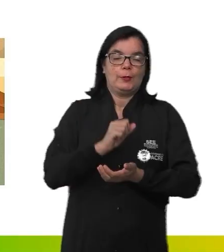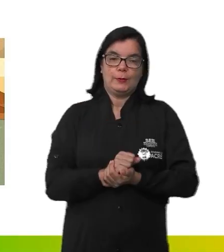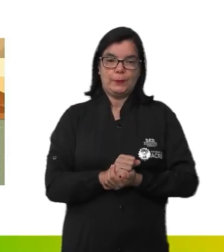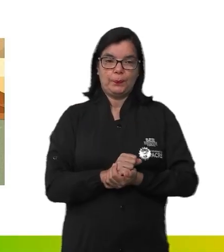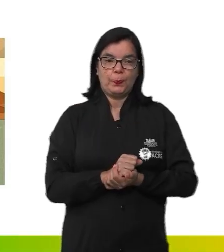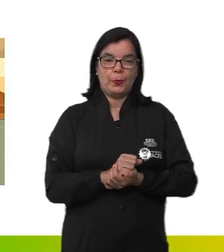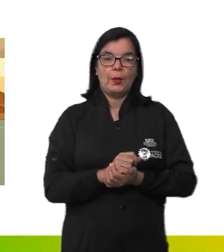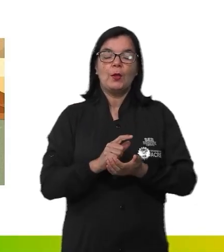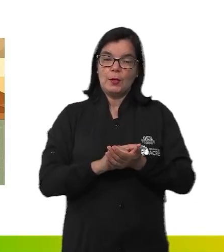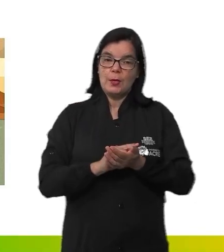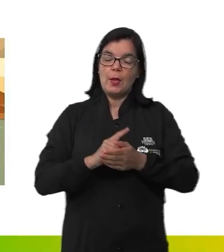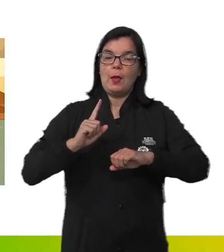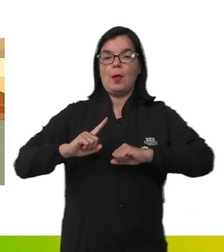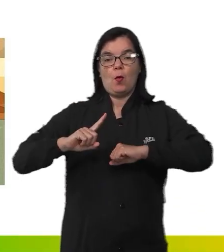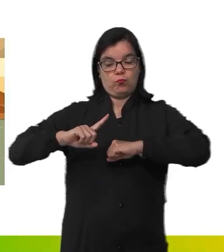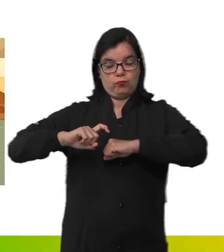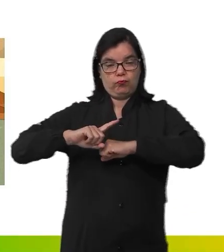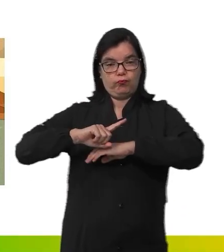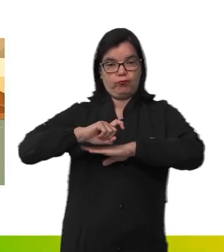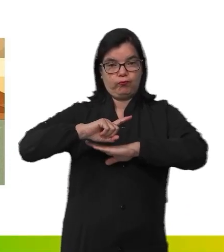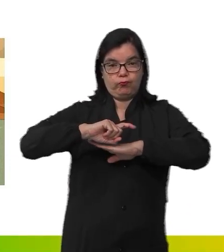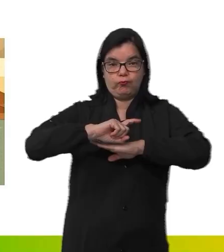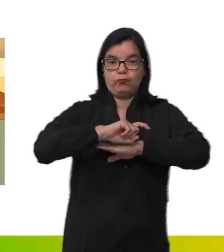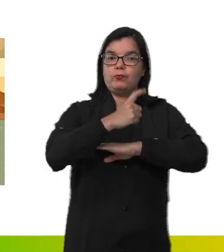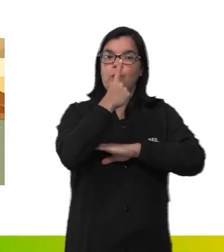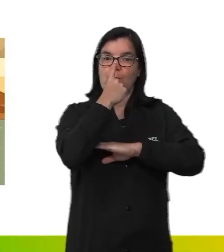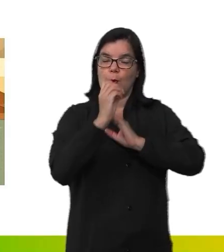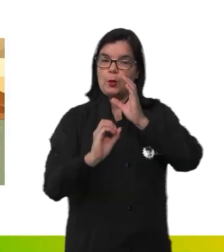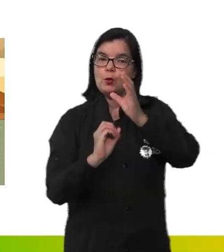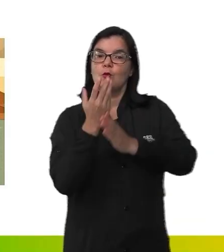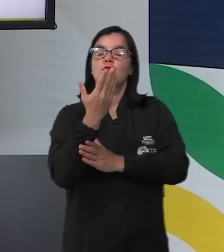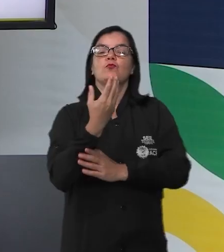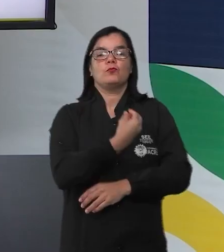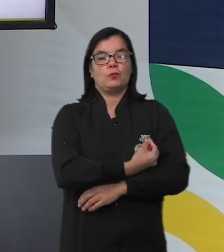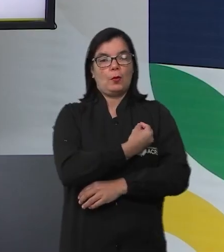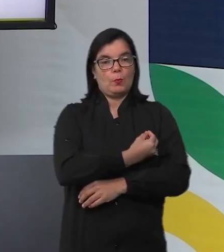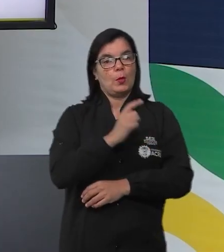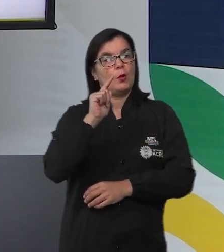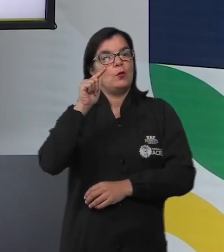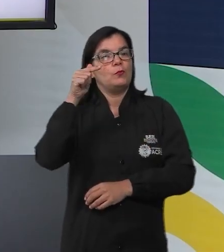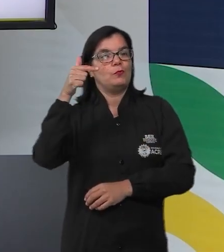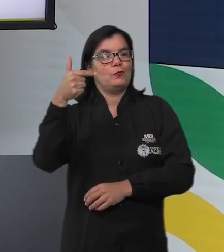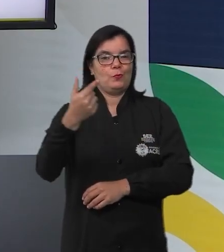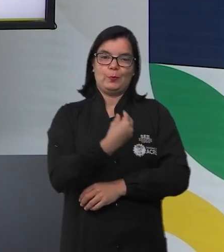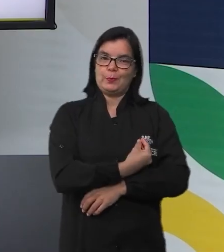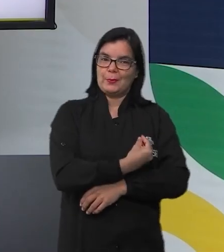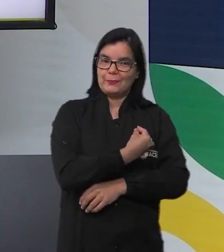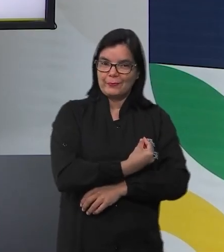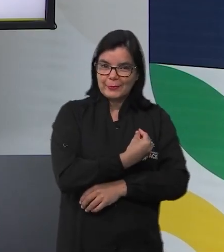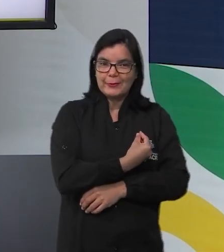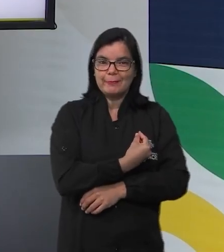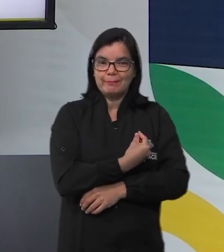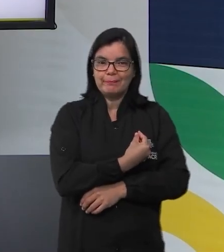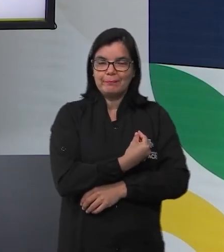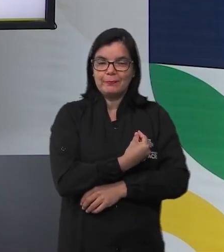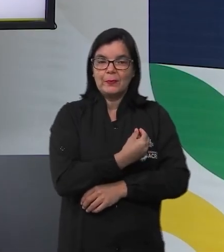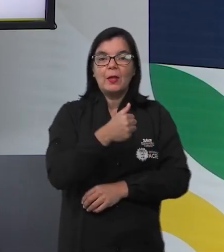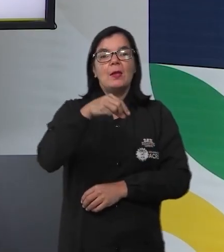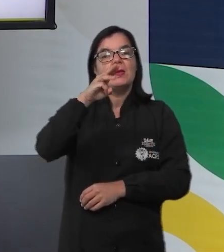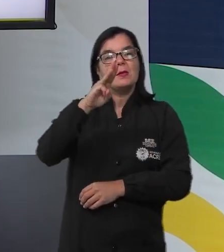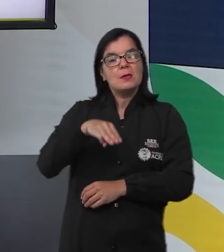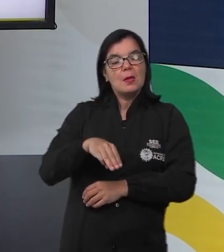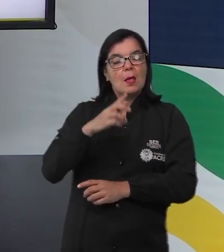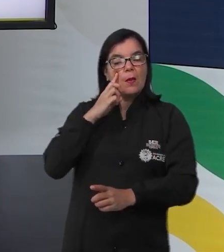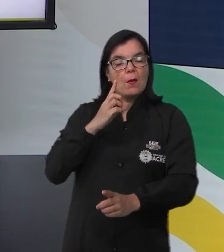biogênese. E me fala o quê? Que a vida só surge a partir de uma outra vida, tá? Quem fez